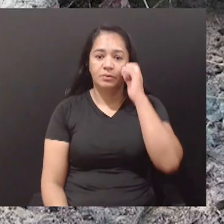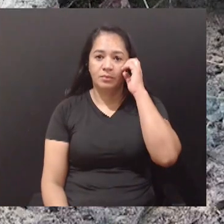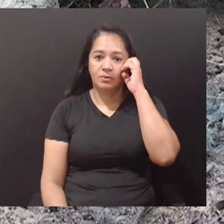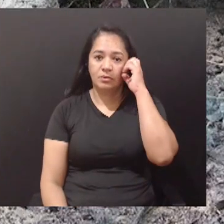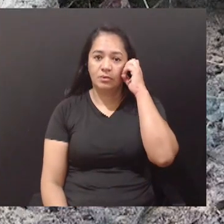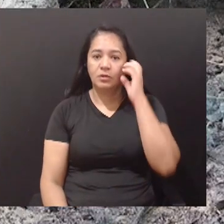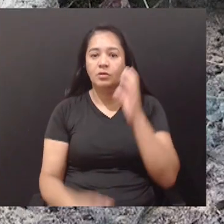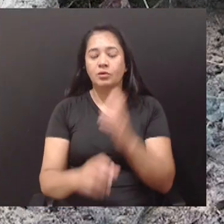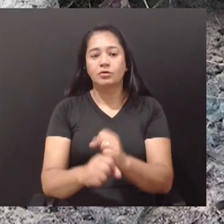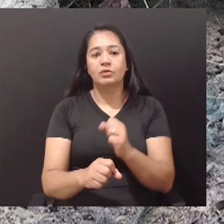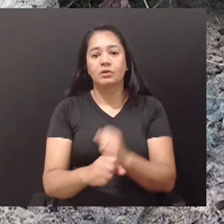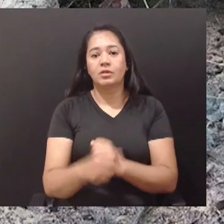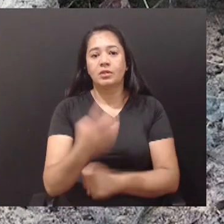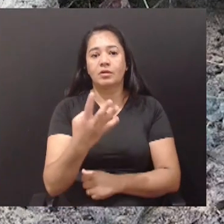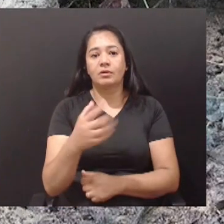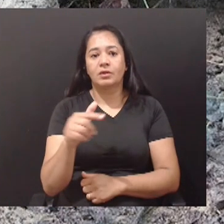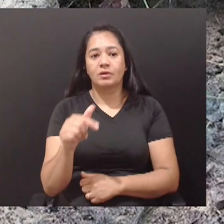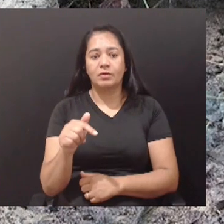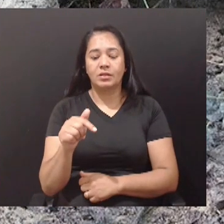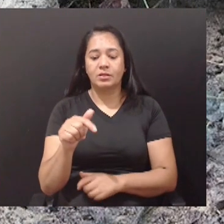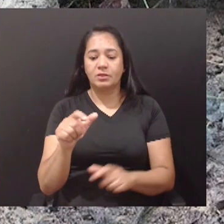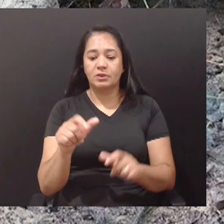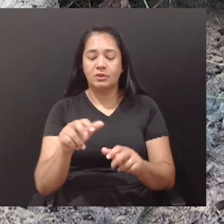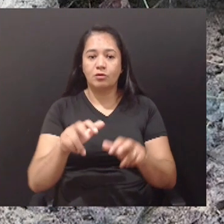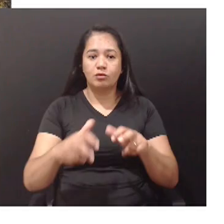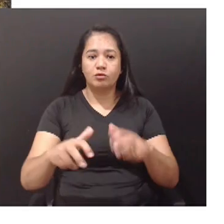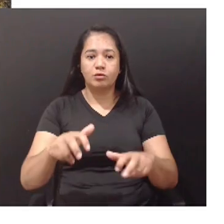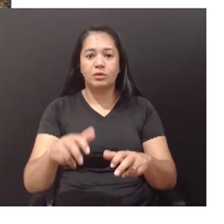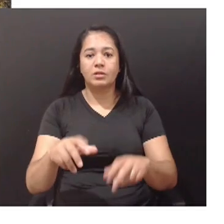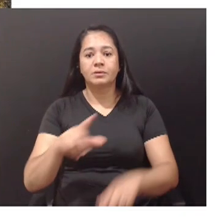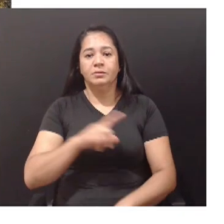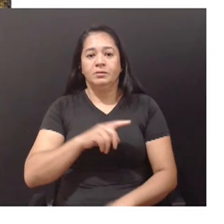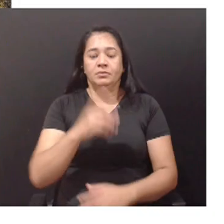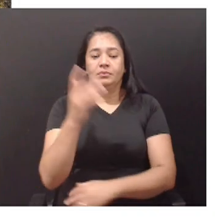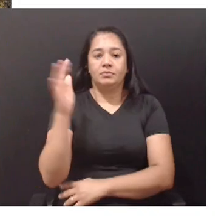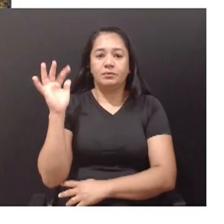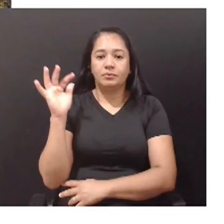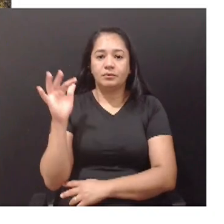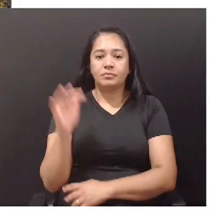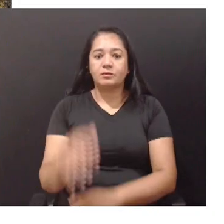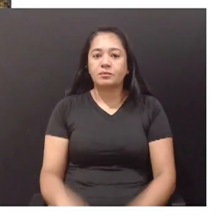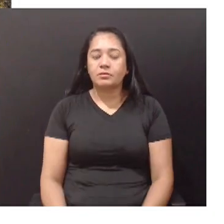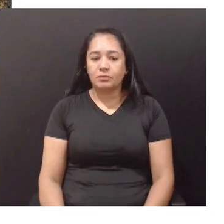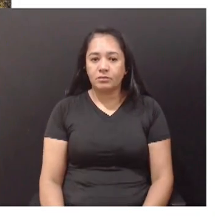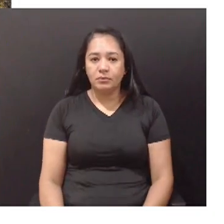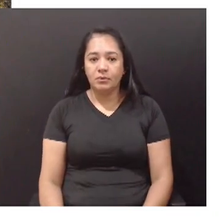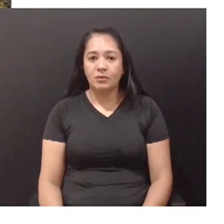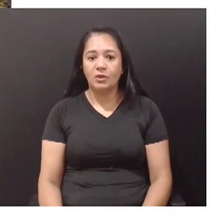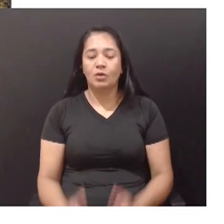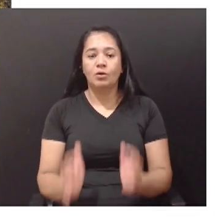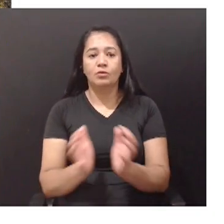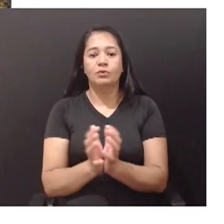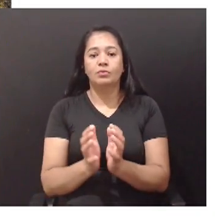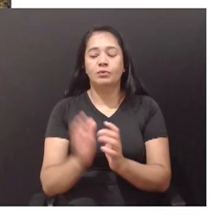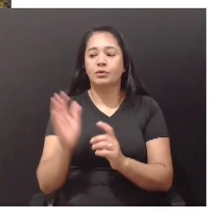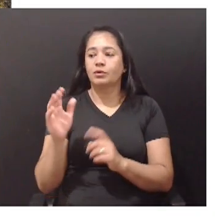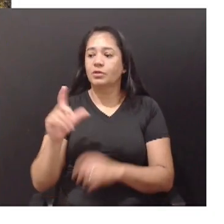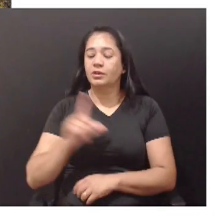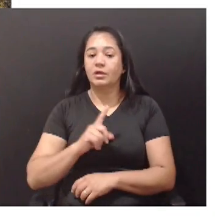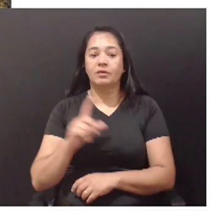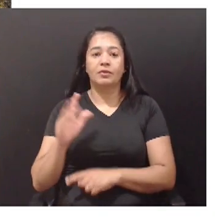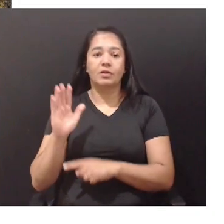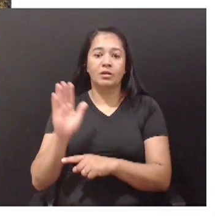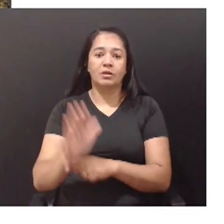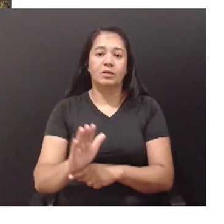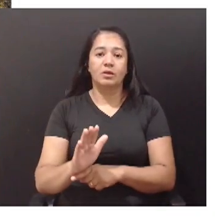a 47 indivíduos restantes na natureza. Para a missão, a equipe contou com a ajuda da Working Dogs